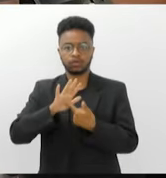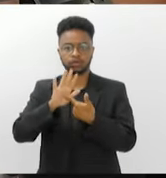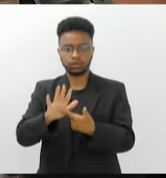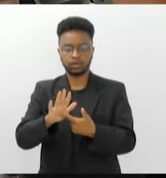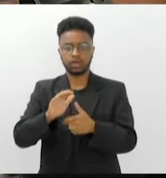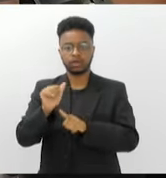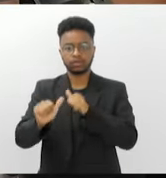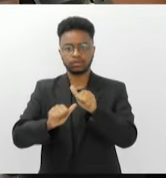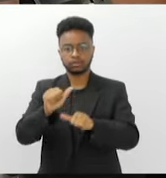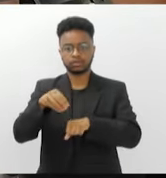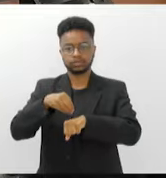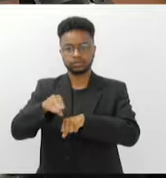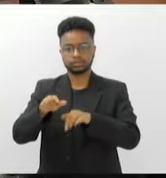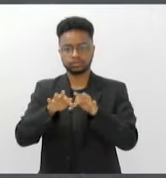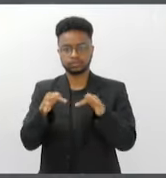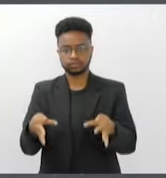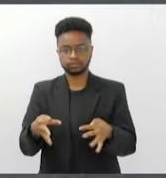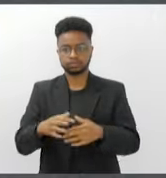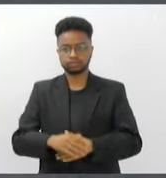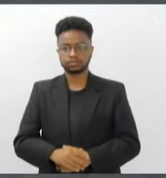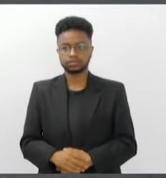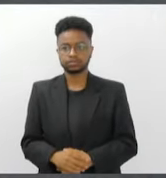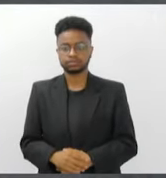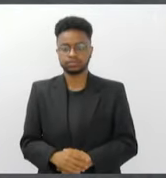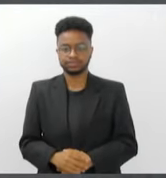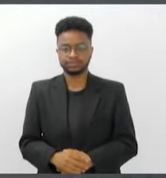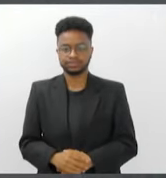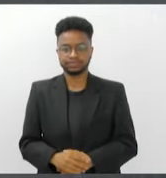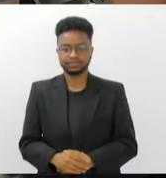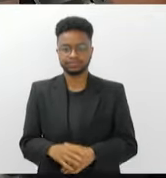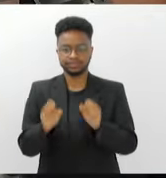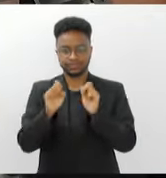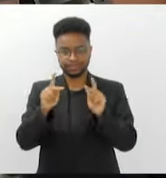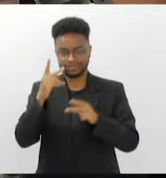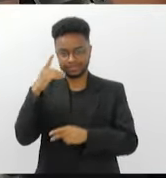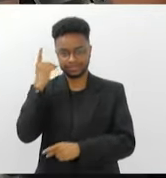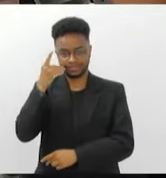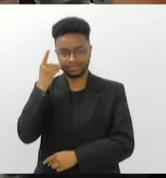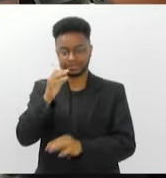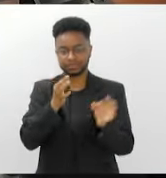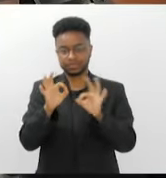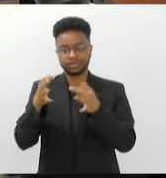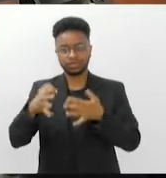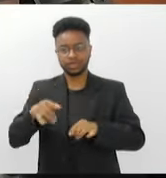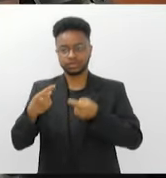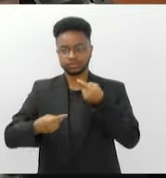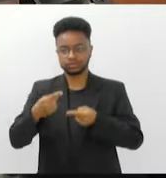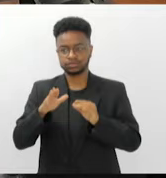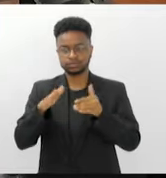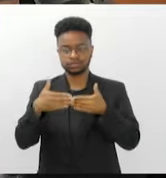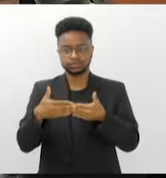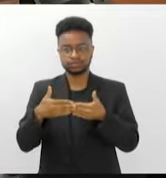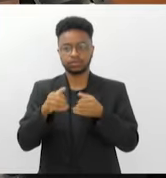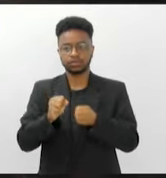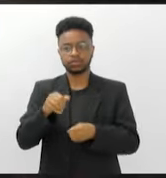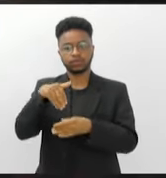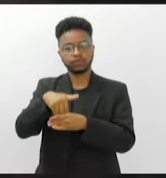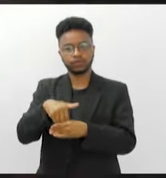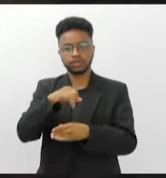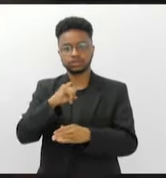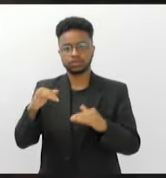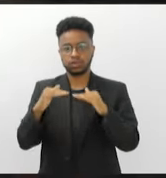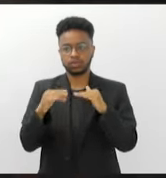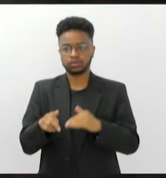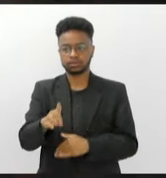pela transformação e indicação simples. Ok, deputado. Não havendo mais quem queira discutir, encerrada a discussão. Em votação,